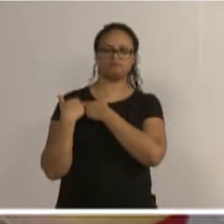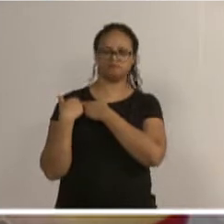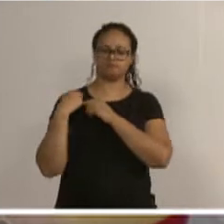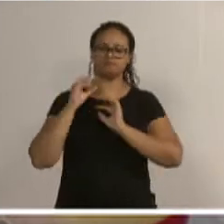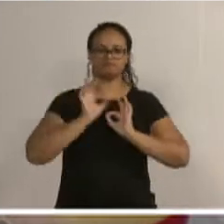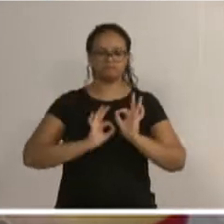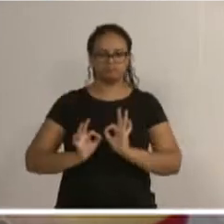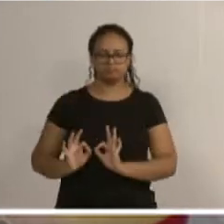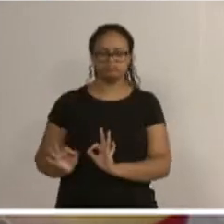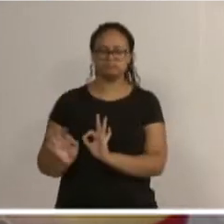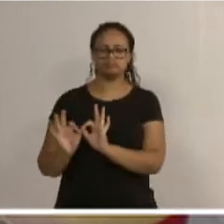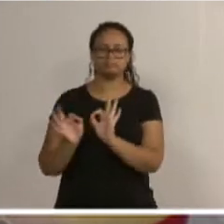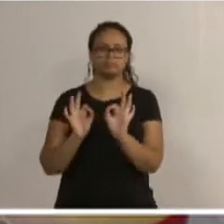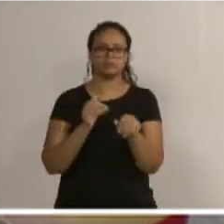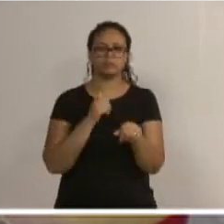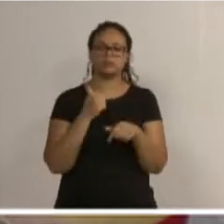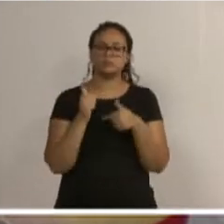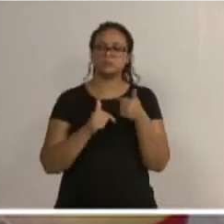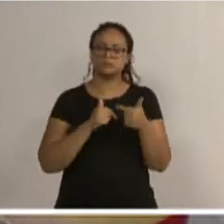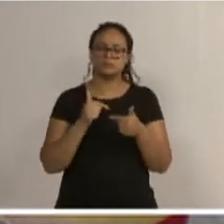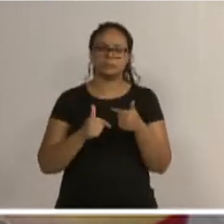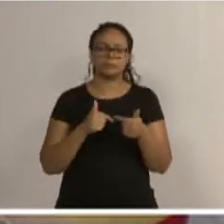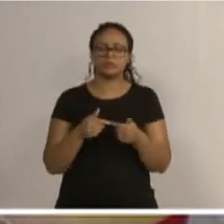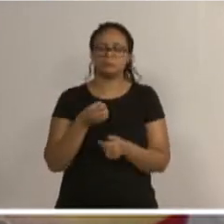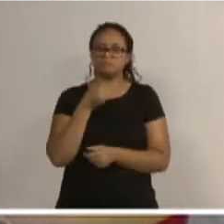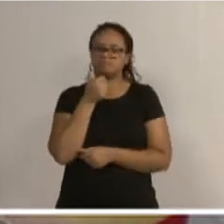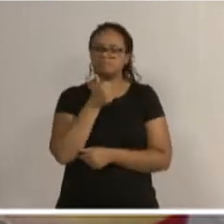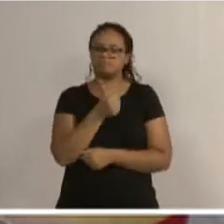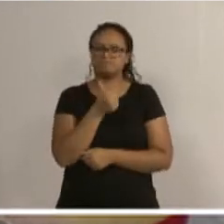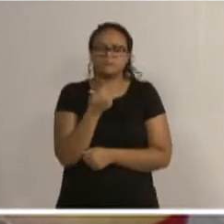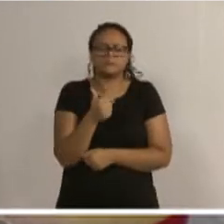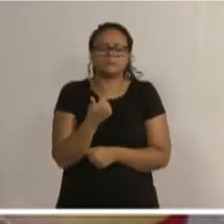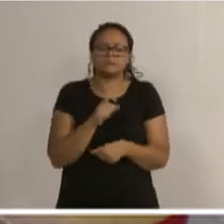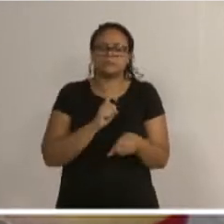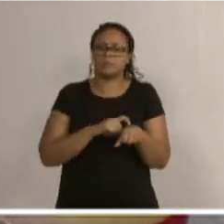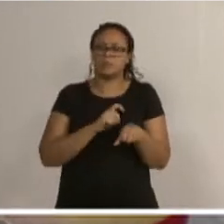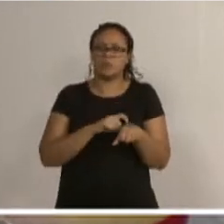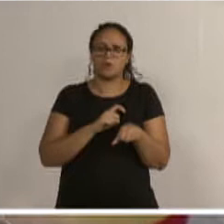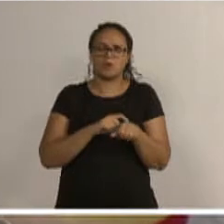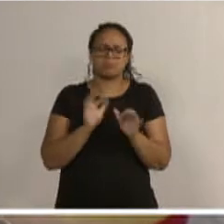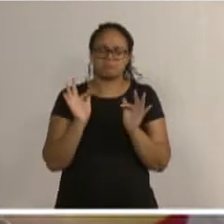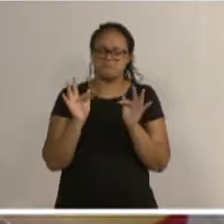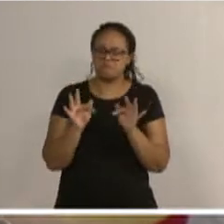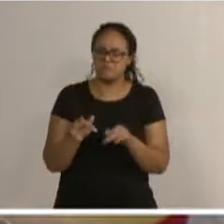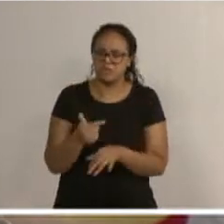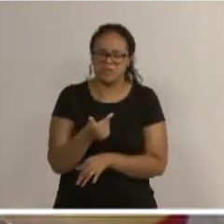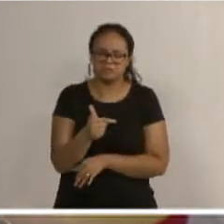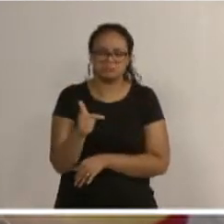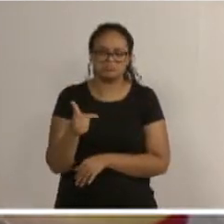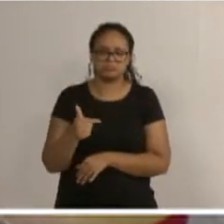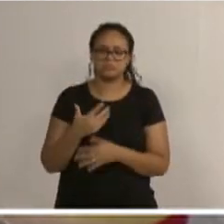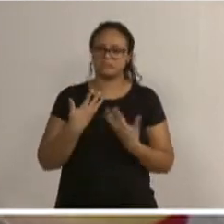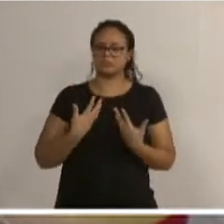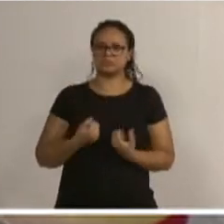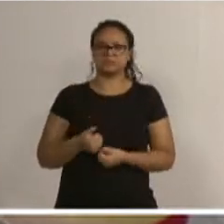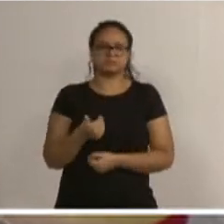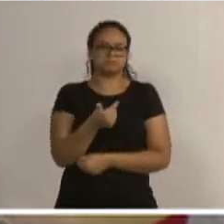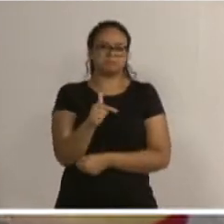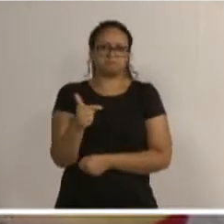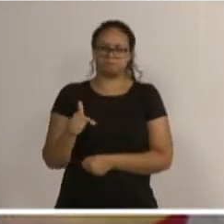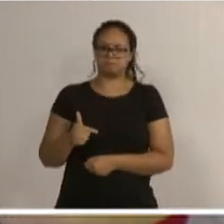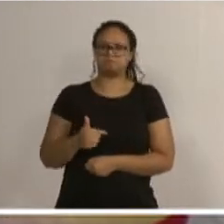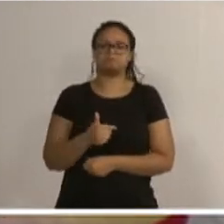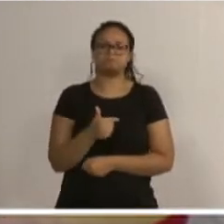que elogiar de público, porque não tem hora, não tem fim, não tem começo e não tem fim. É um